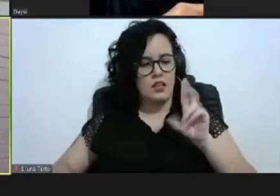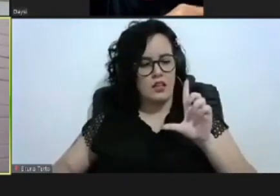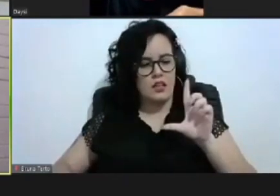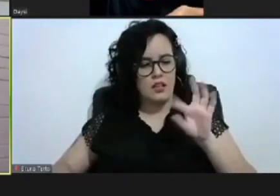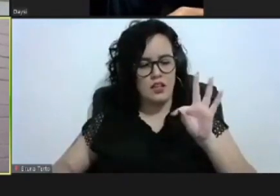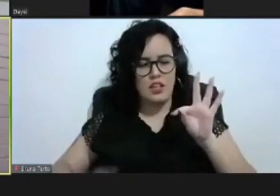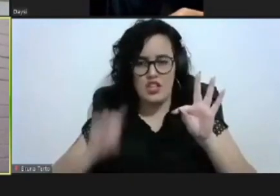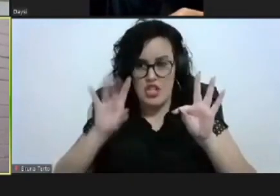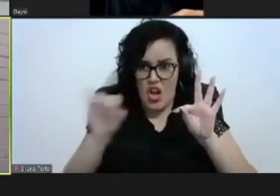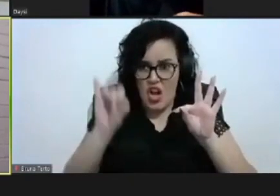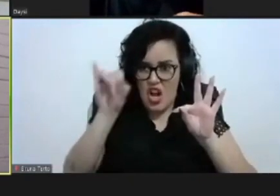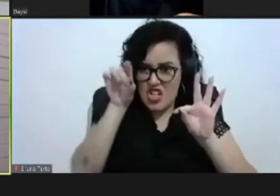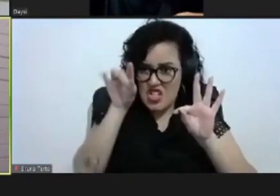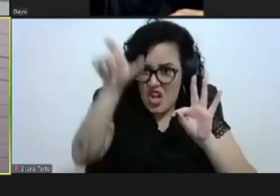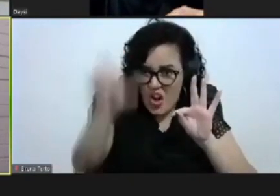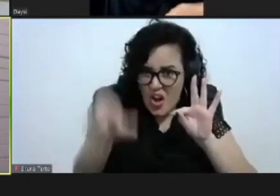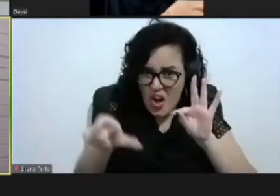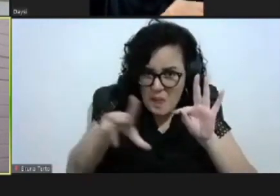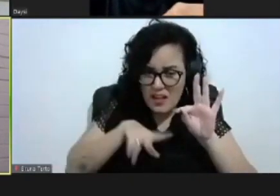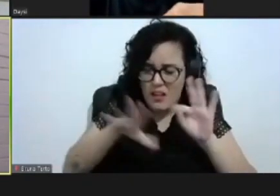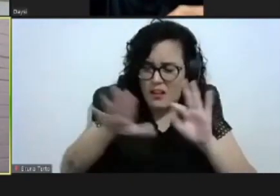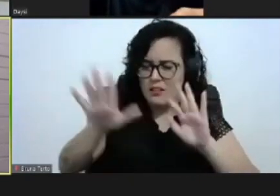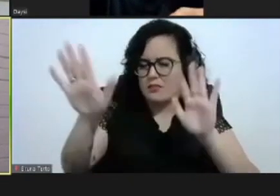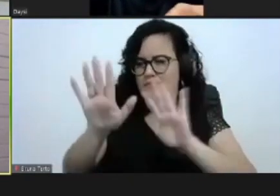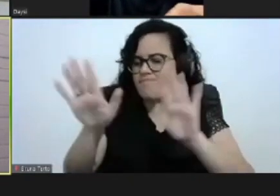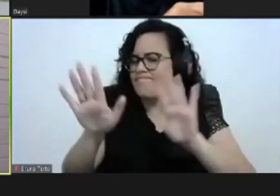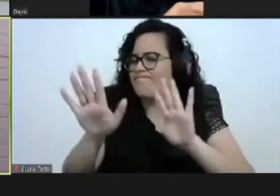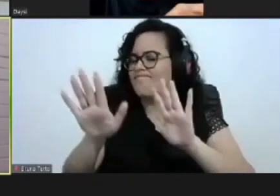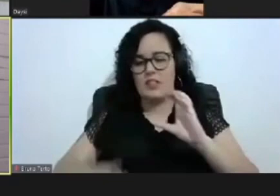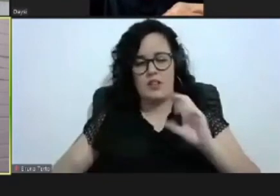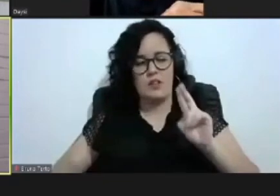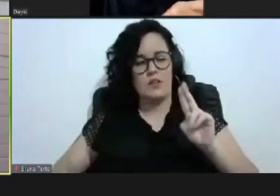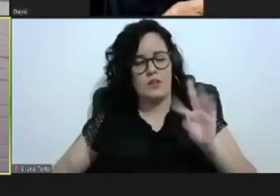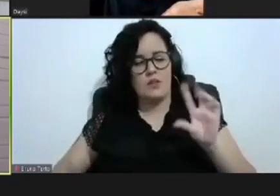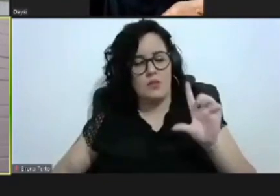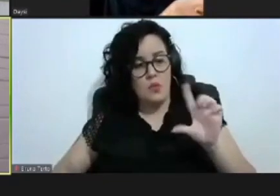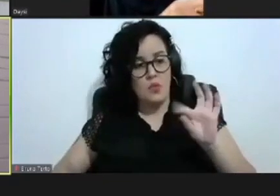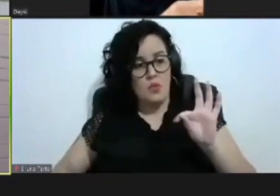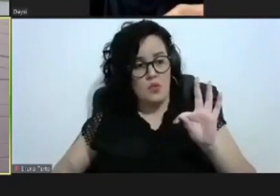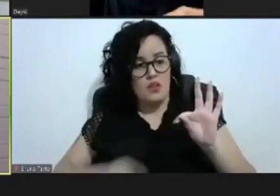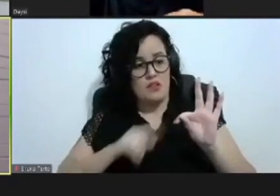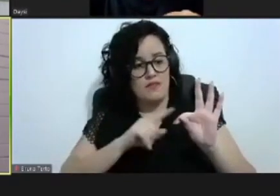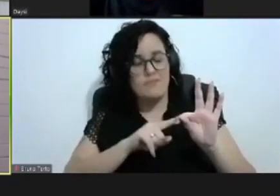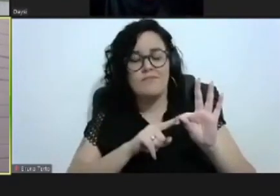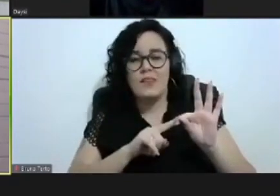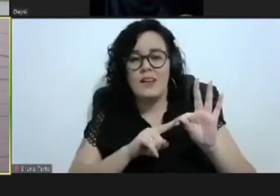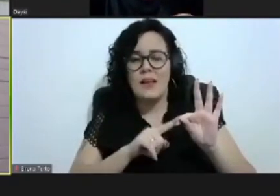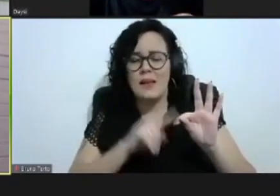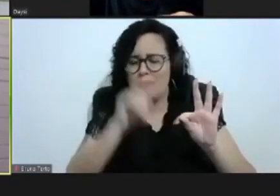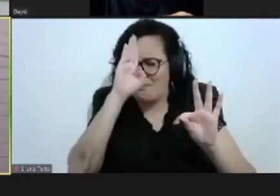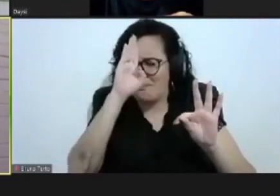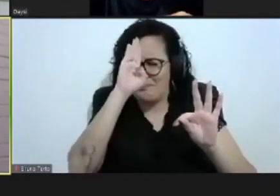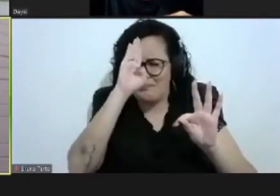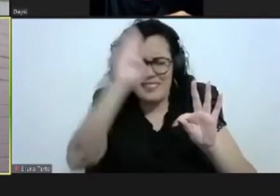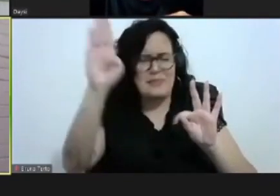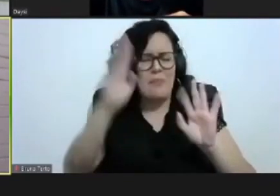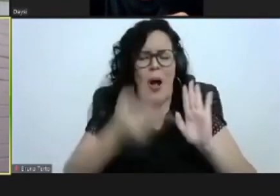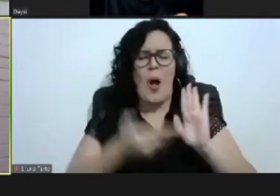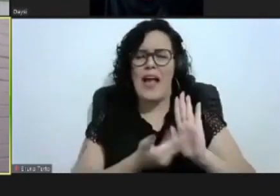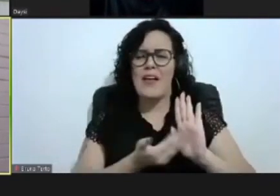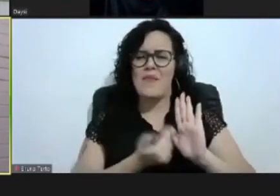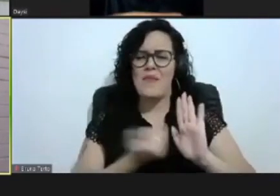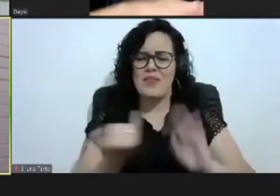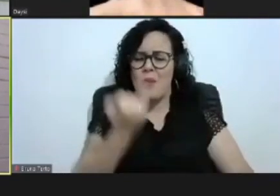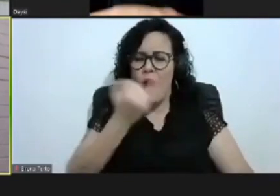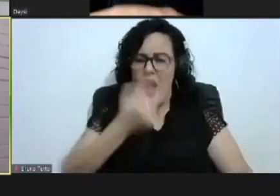ela. Não é, não, viu, Deise? A CUT é, sem dúvida nenhuma, a principal revista que a gente